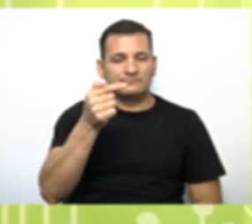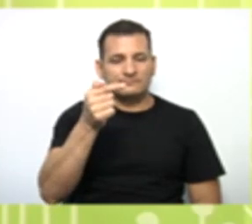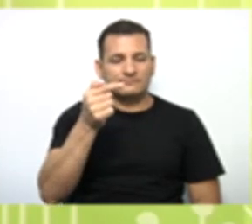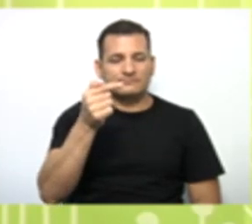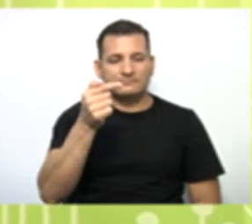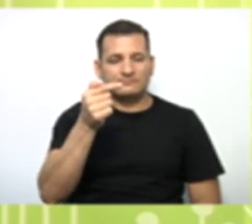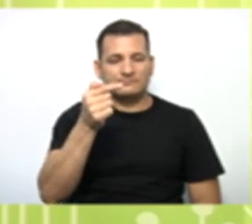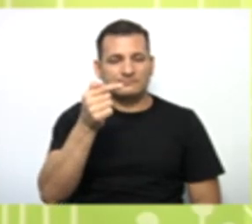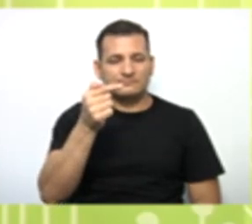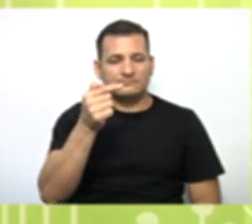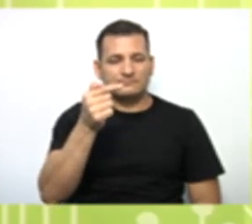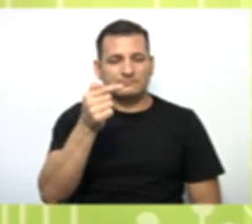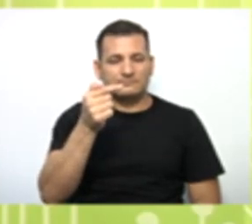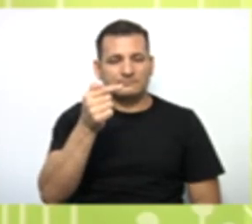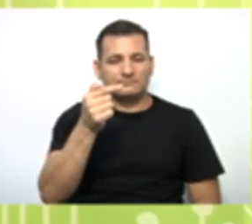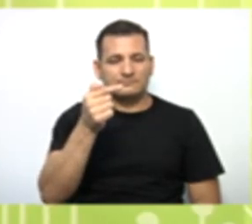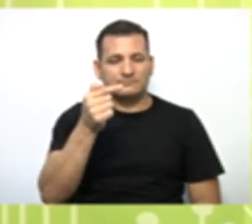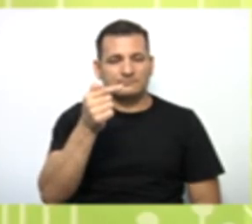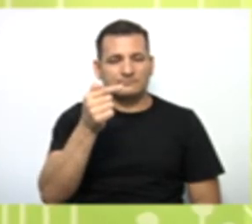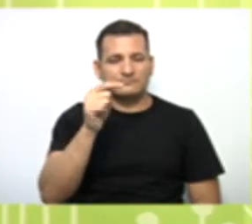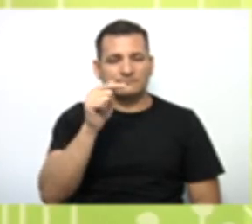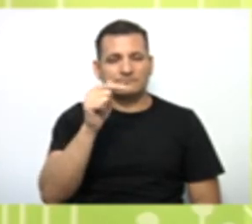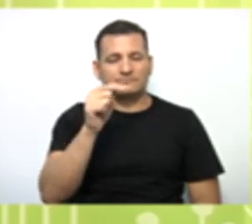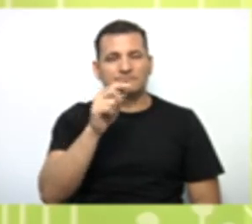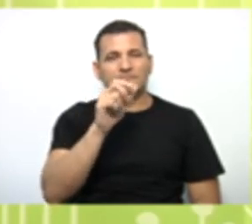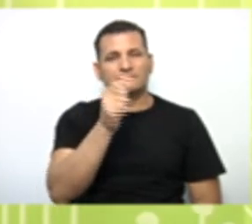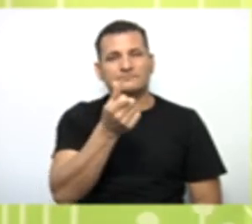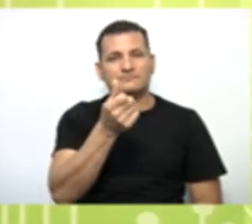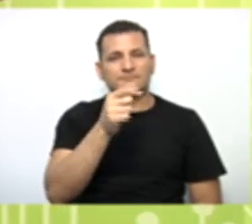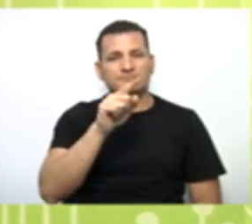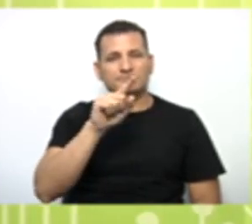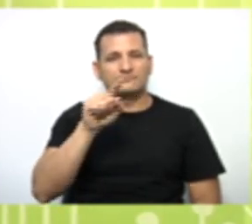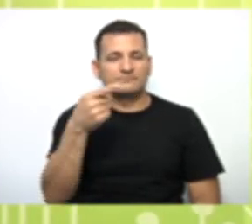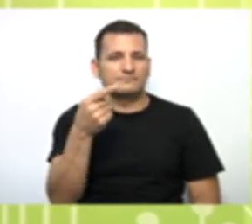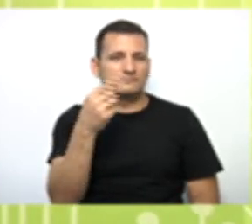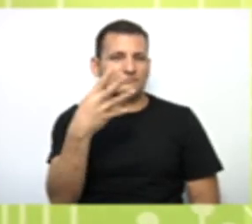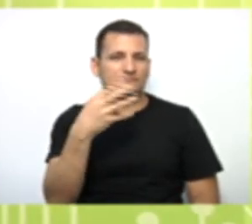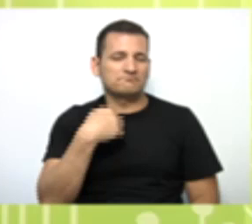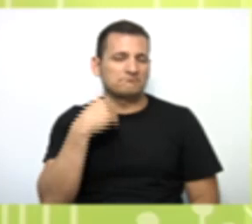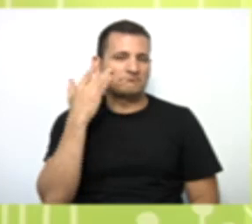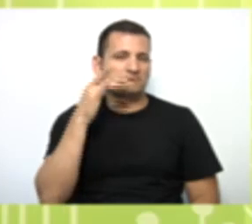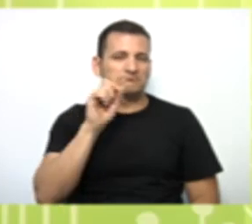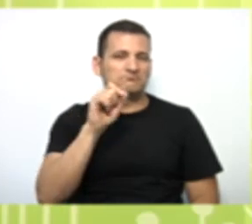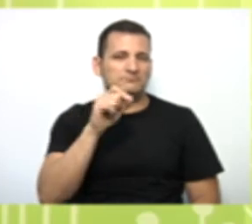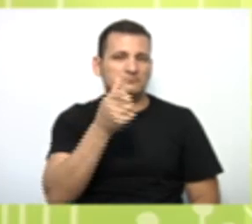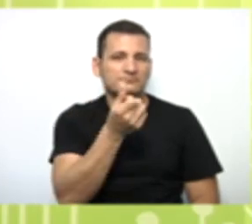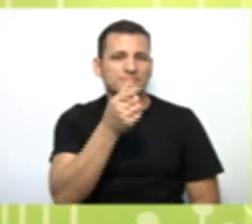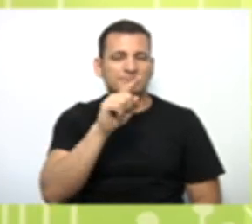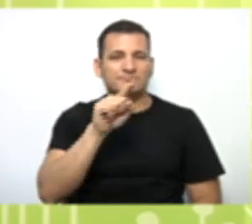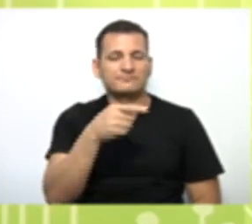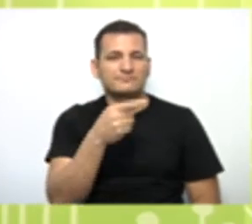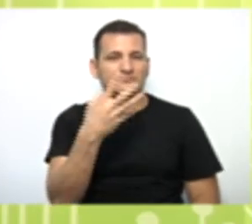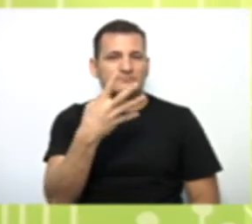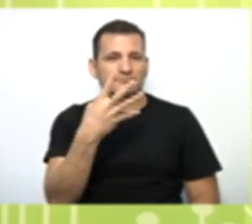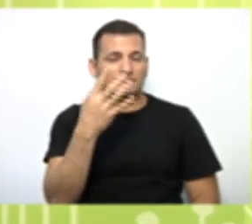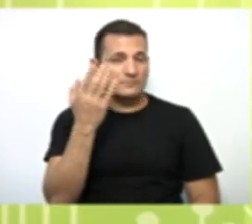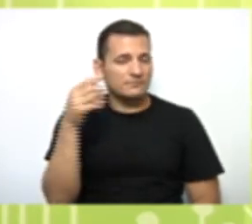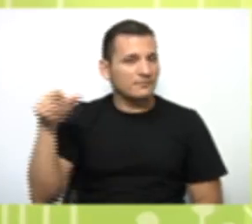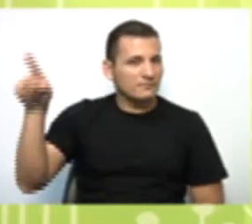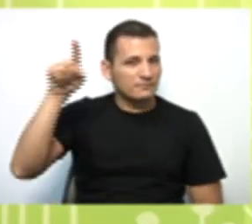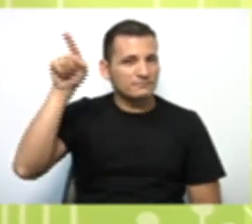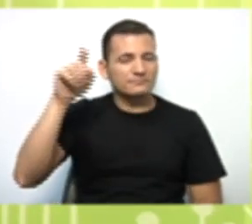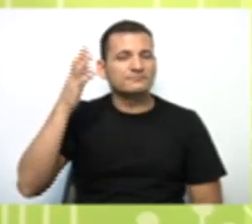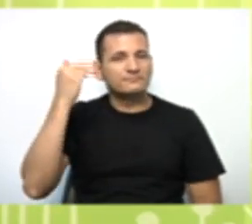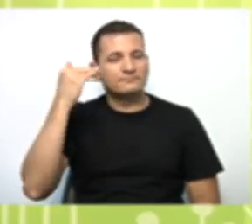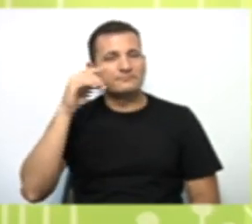Quando vai naqueles jogos de MMA, ele tem 6,4. O que é 6,4? Não tem a mínima ideia. Né? Para eles lá, eles